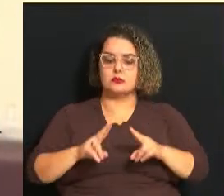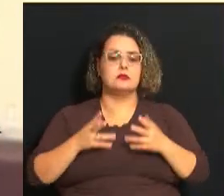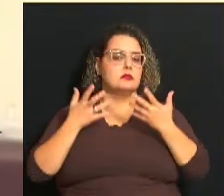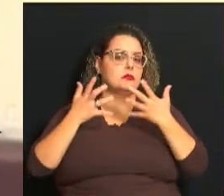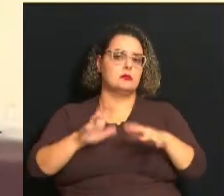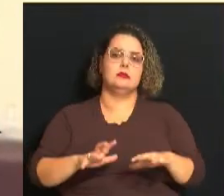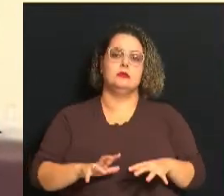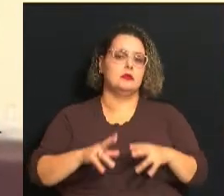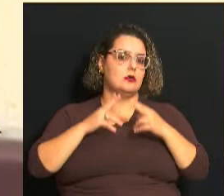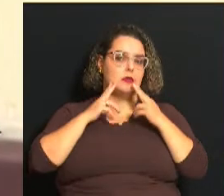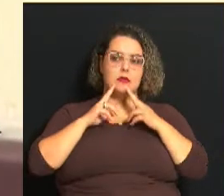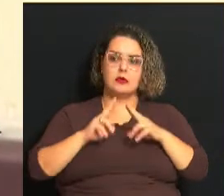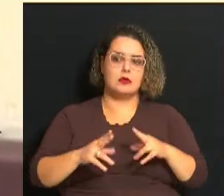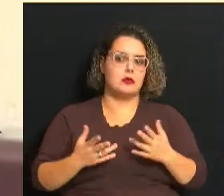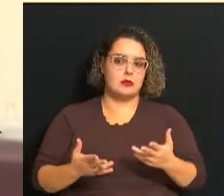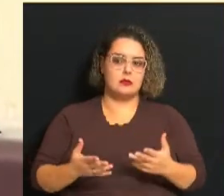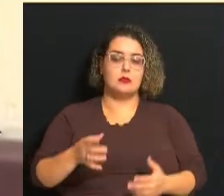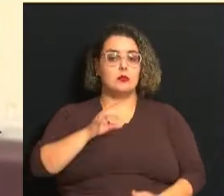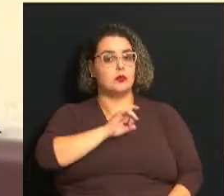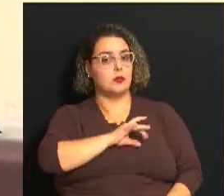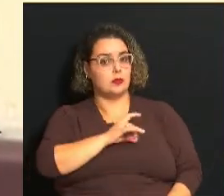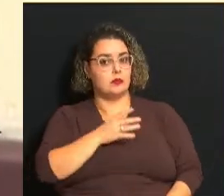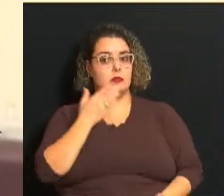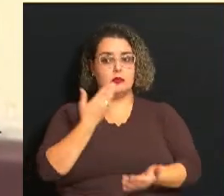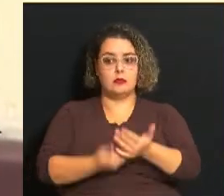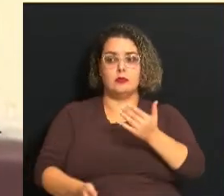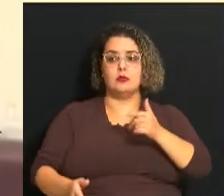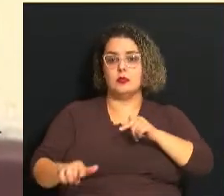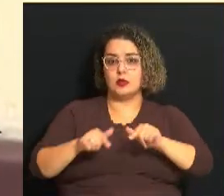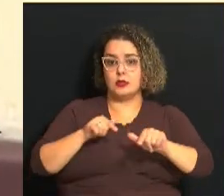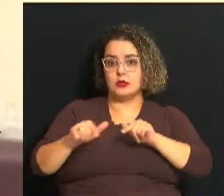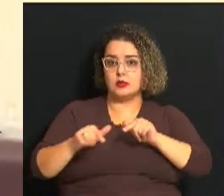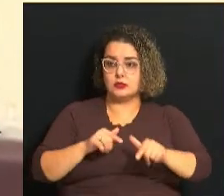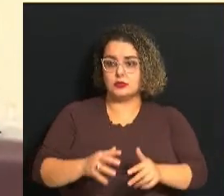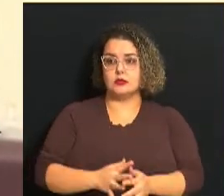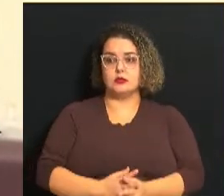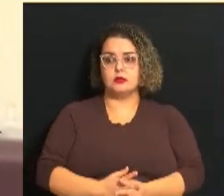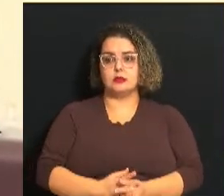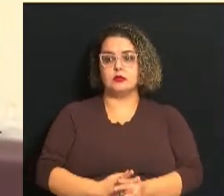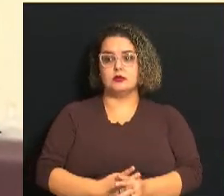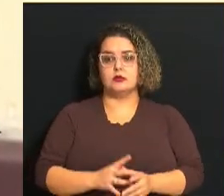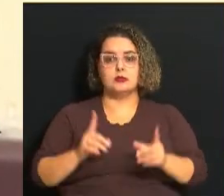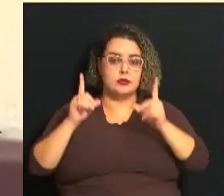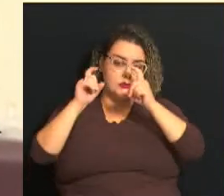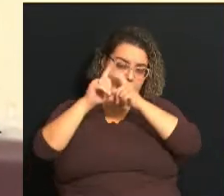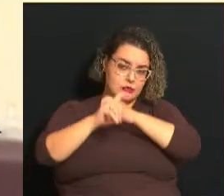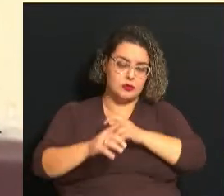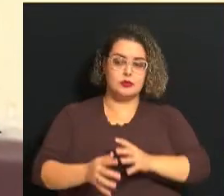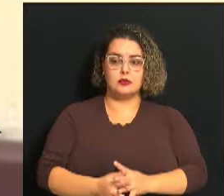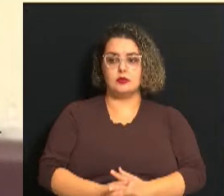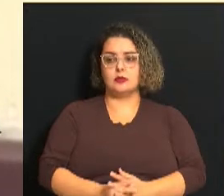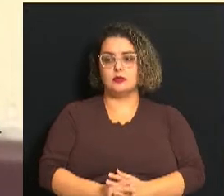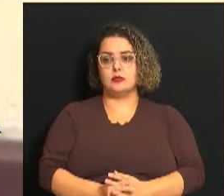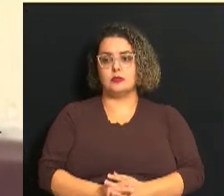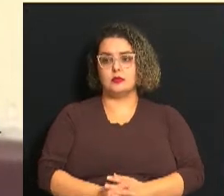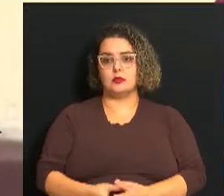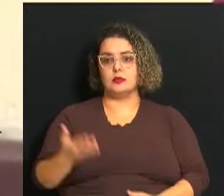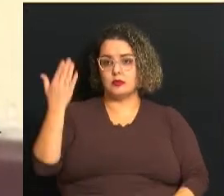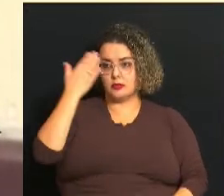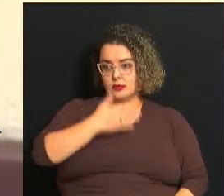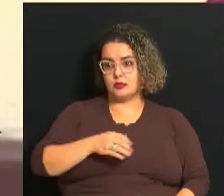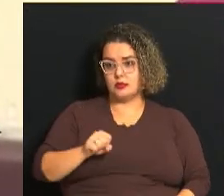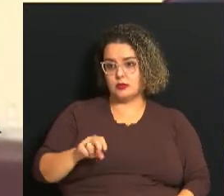ser testemunhas por medo de perda de emprego e é difícil muitas vezes as provas substanciais